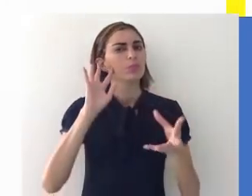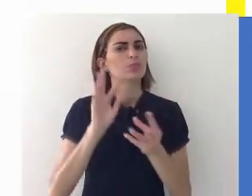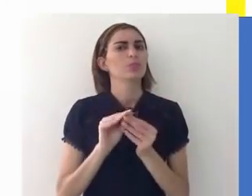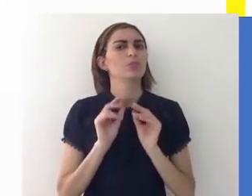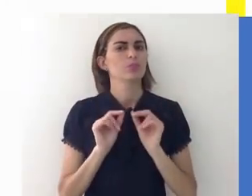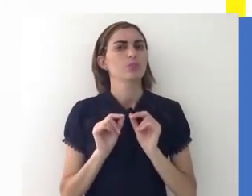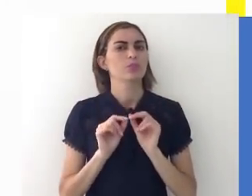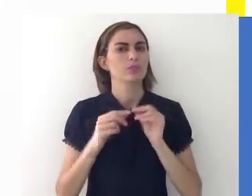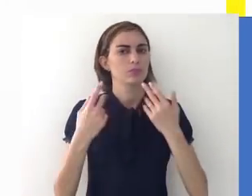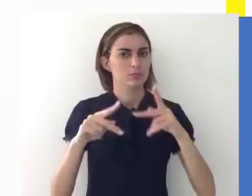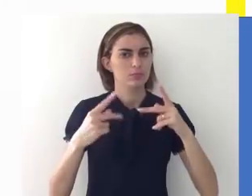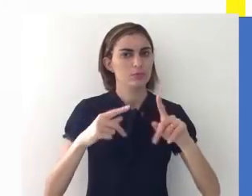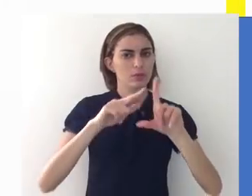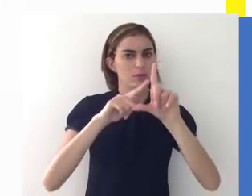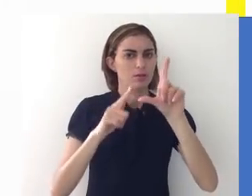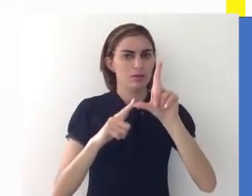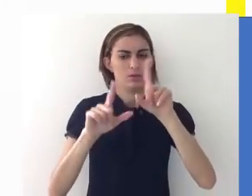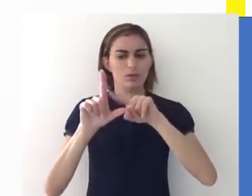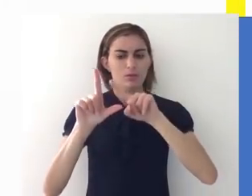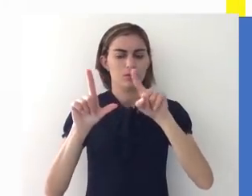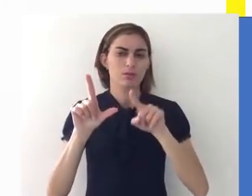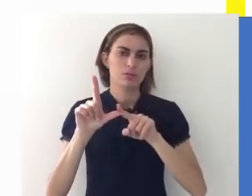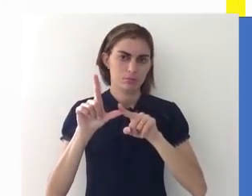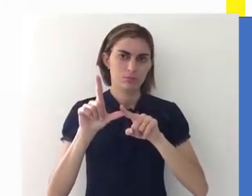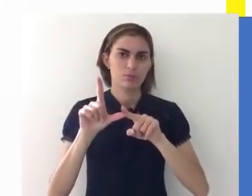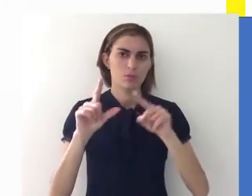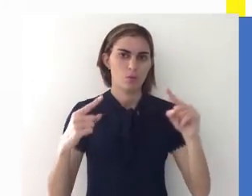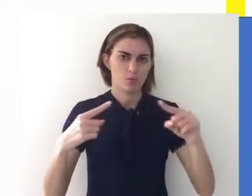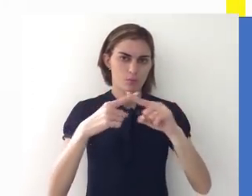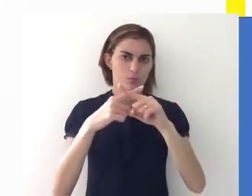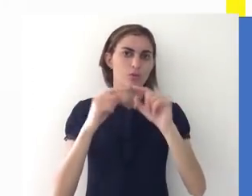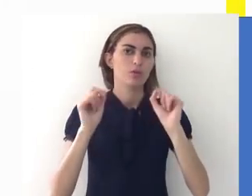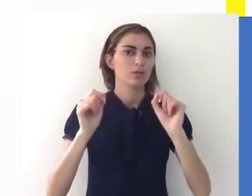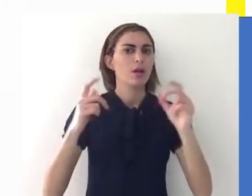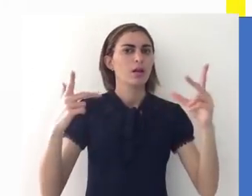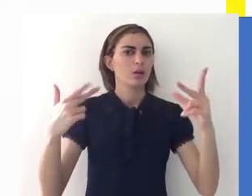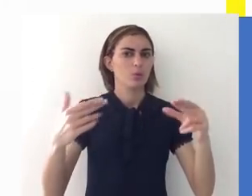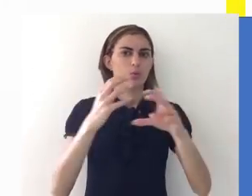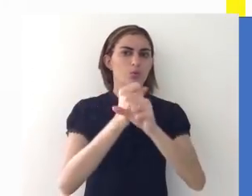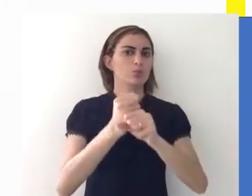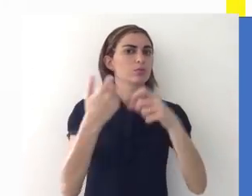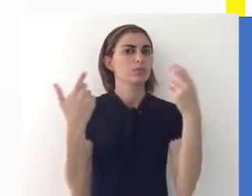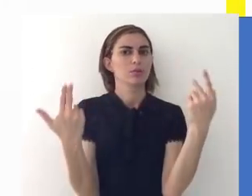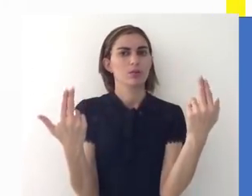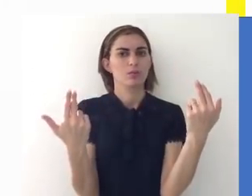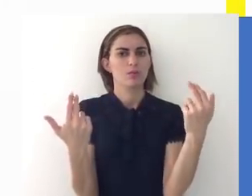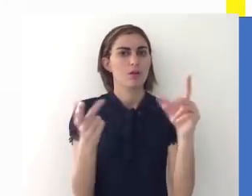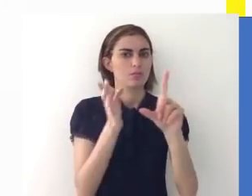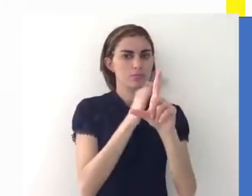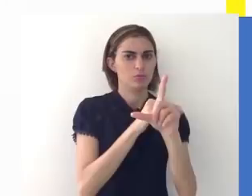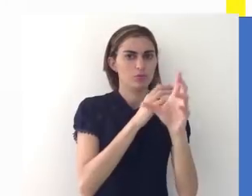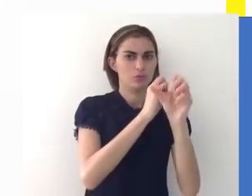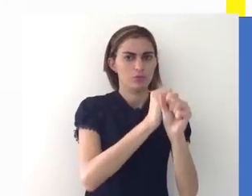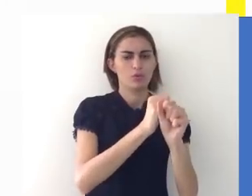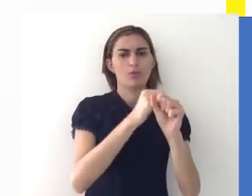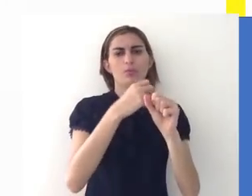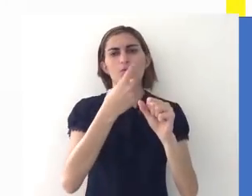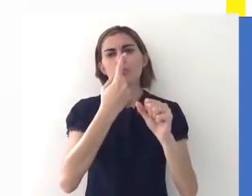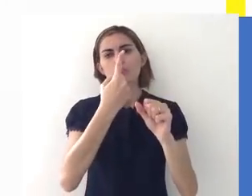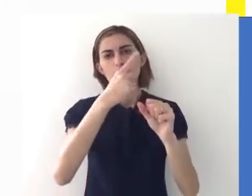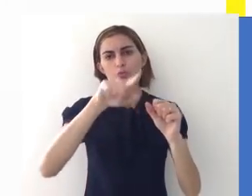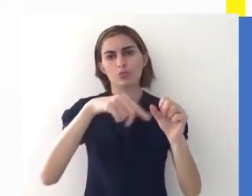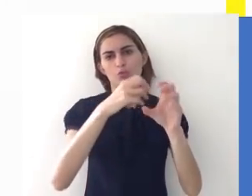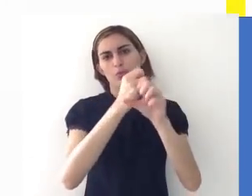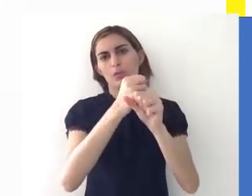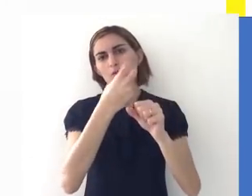em D. Então, a gente conclui que o quê? Os ângulos opostos possuem a mesma medida. Tanto